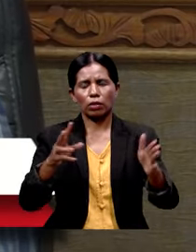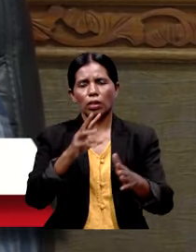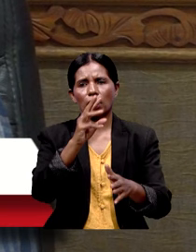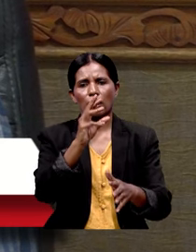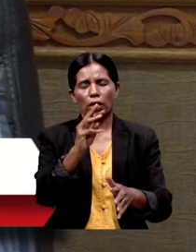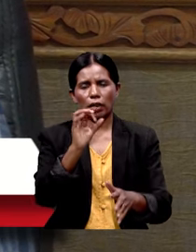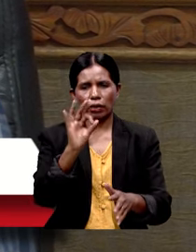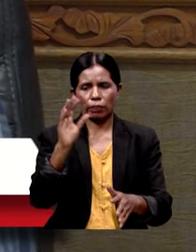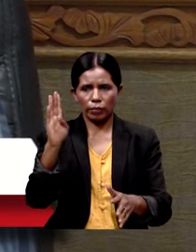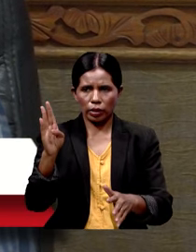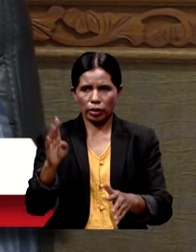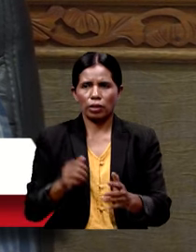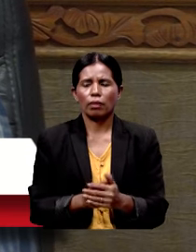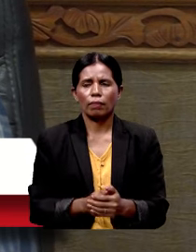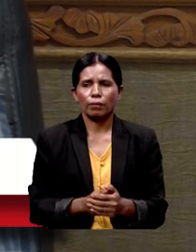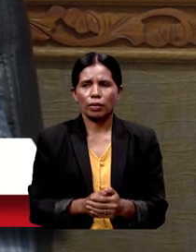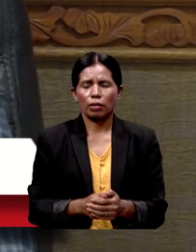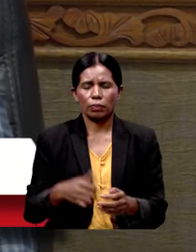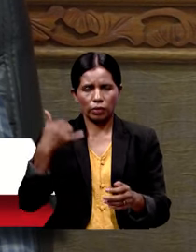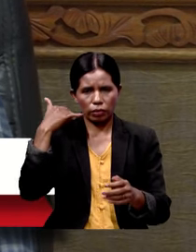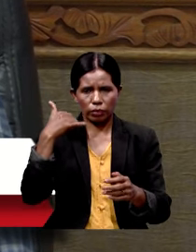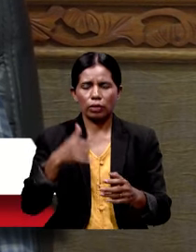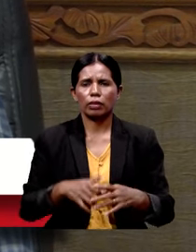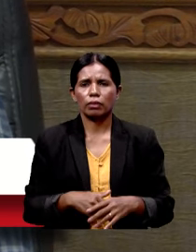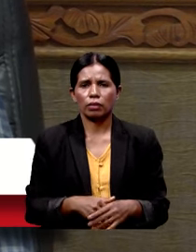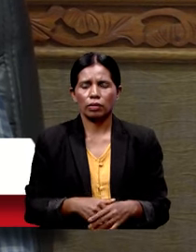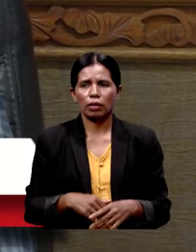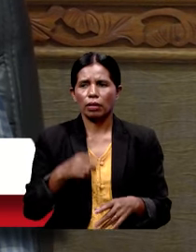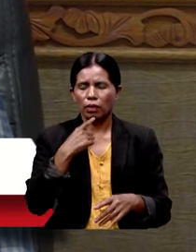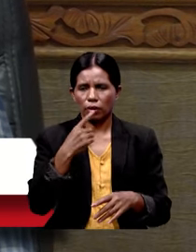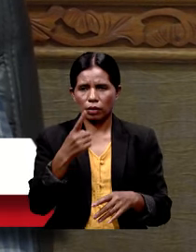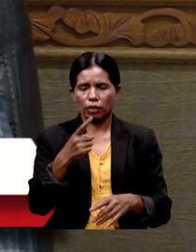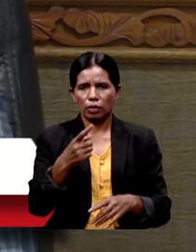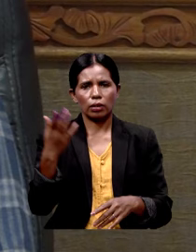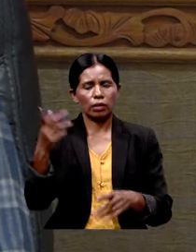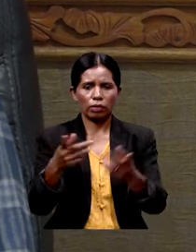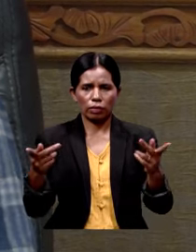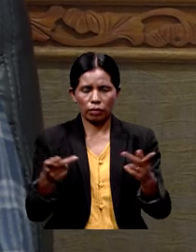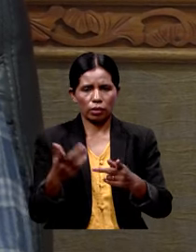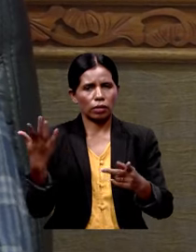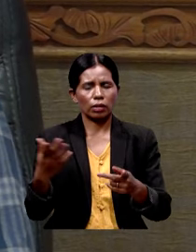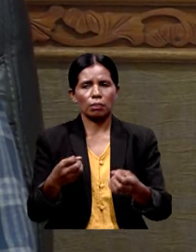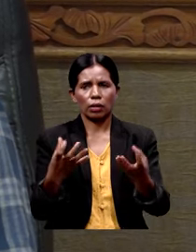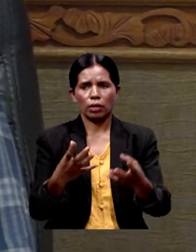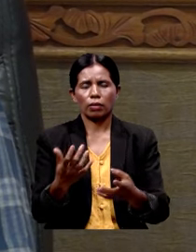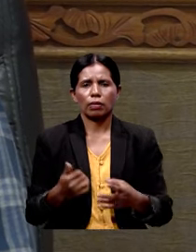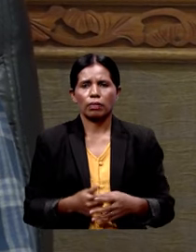social, balumos alo telefone, cataca e é terreno bat barak ne